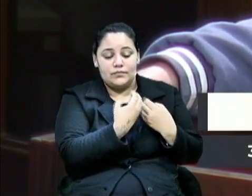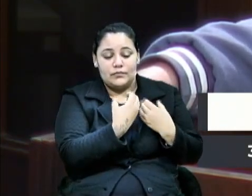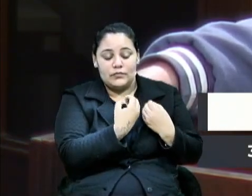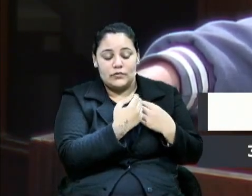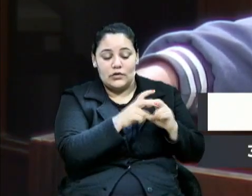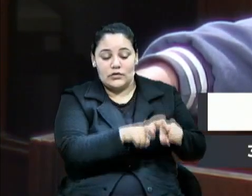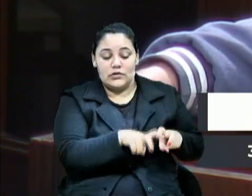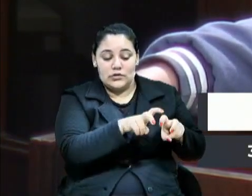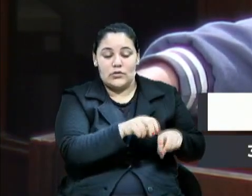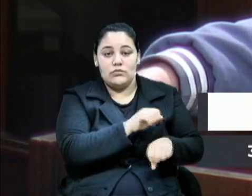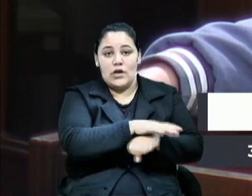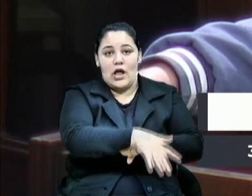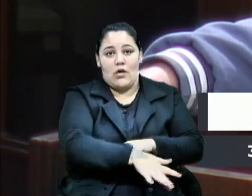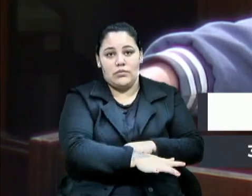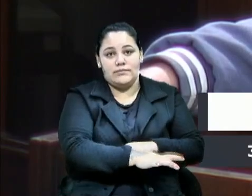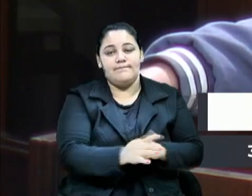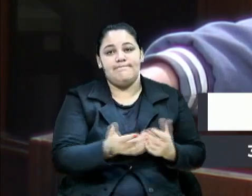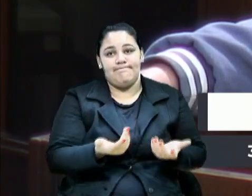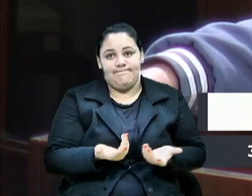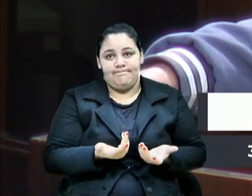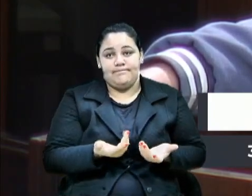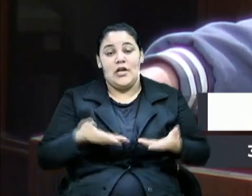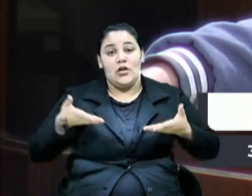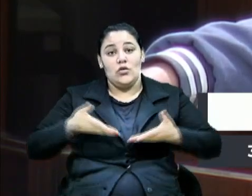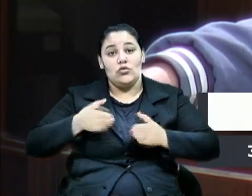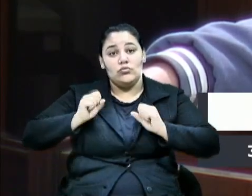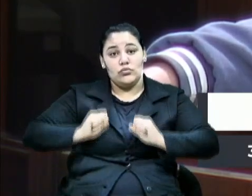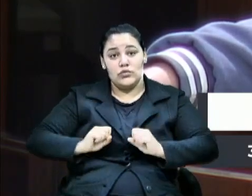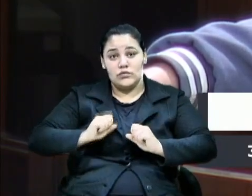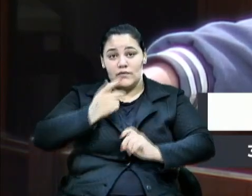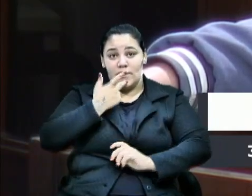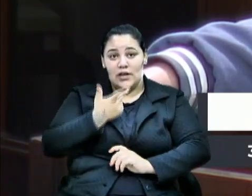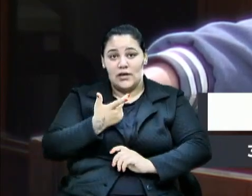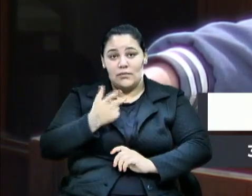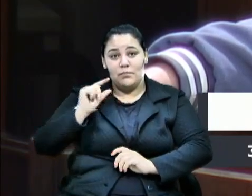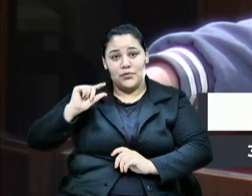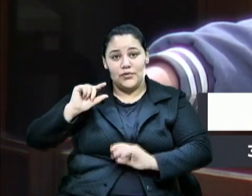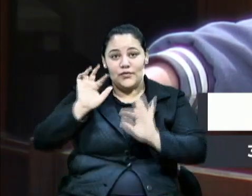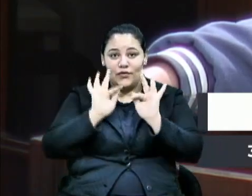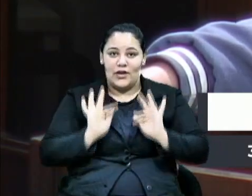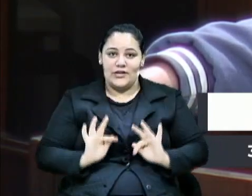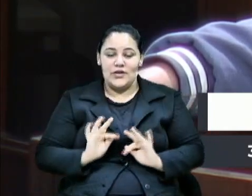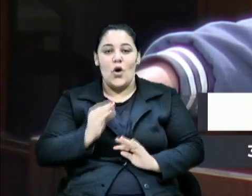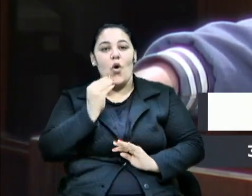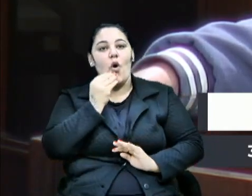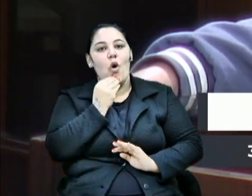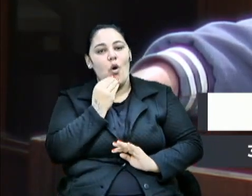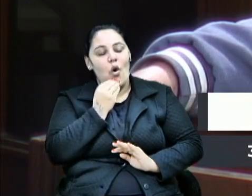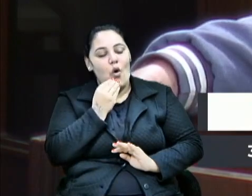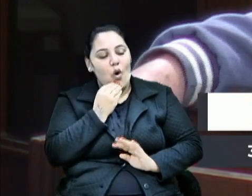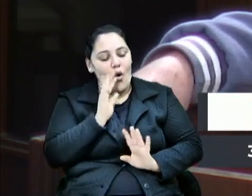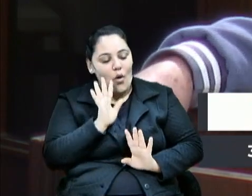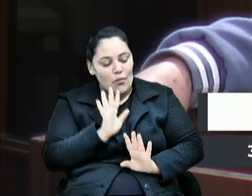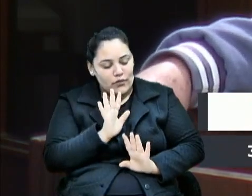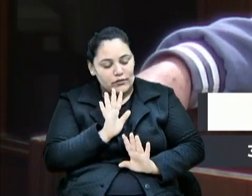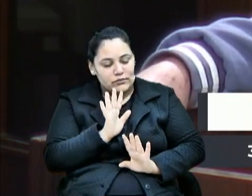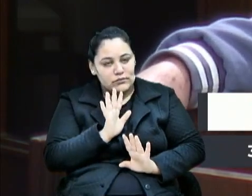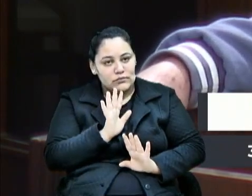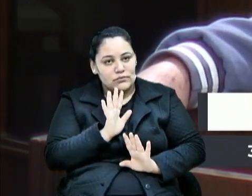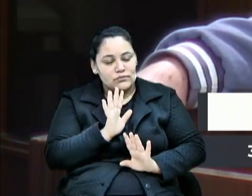e Galópolis. E hoje posso dizer que estou um pouco feliz, claro que muito longe ainda do